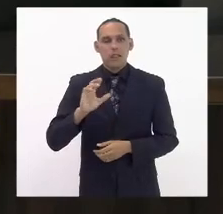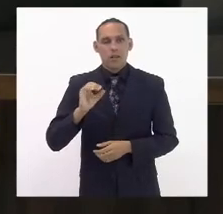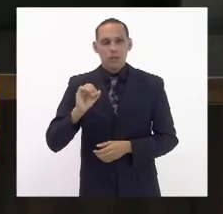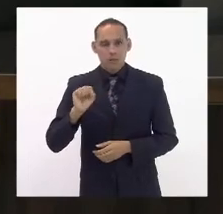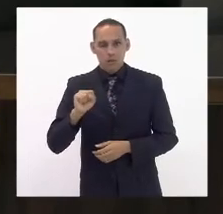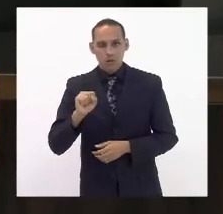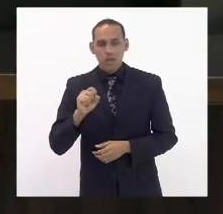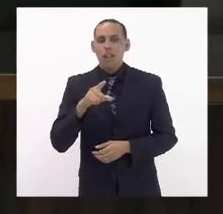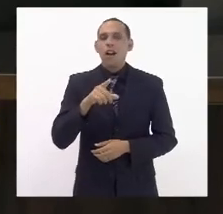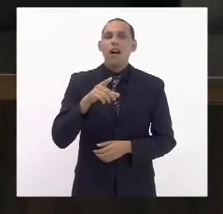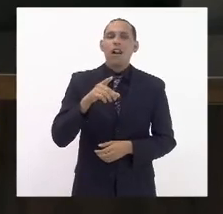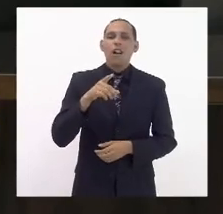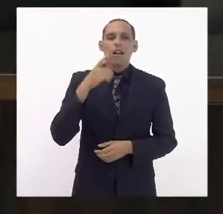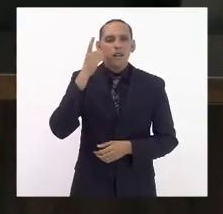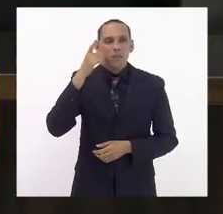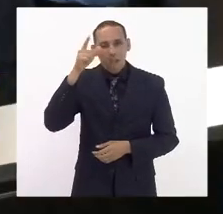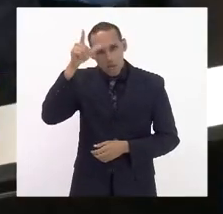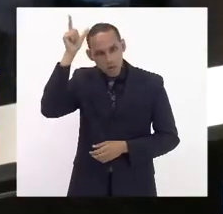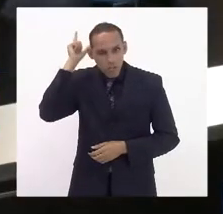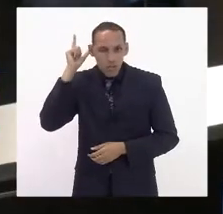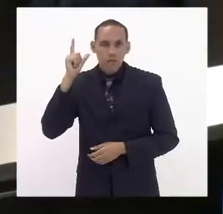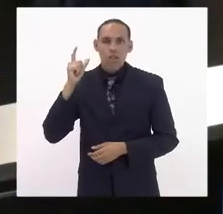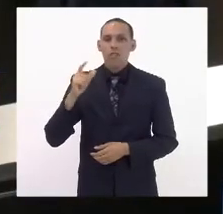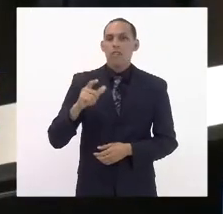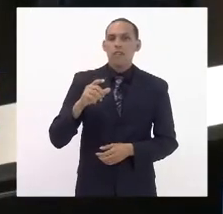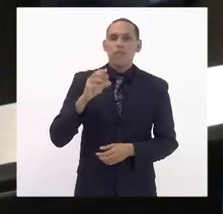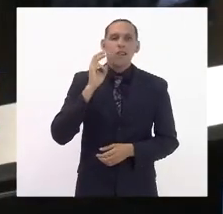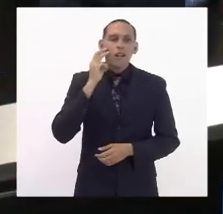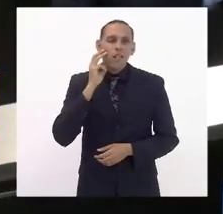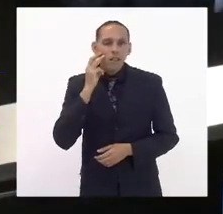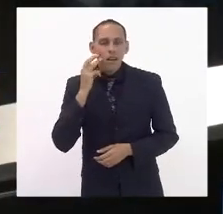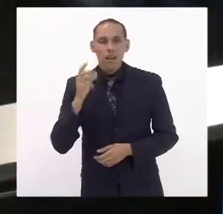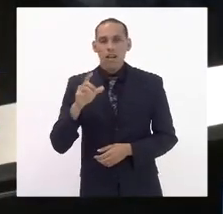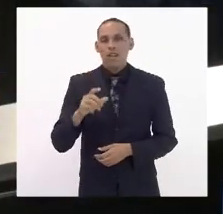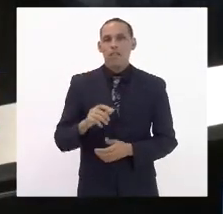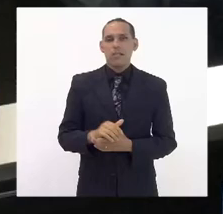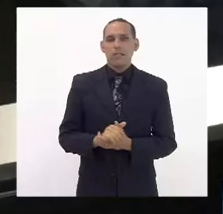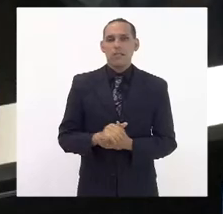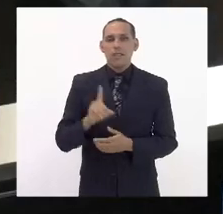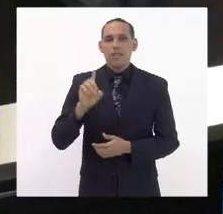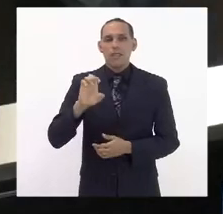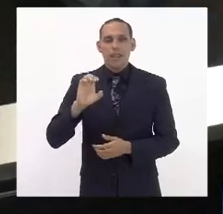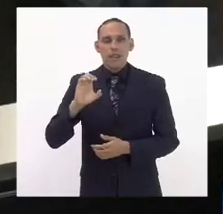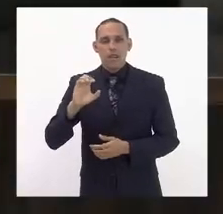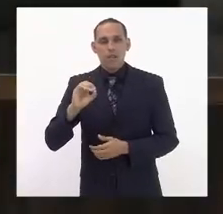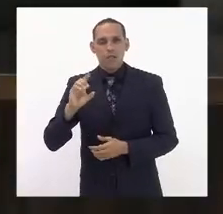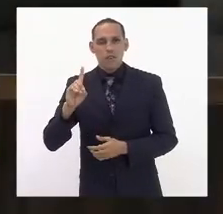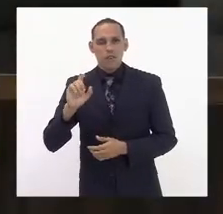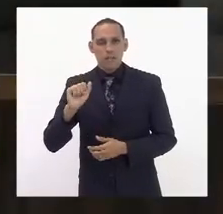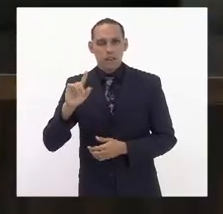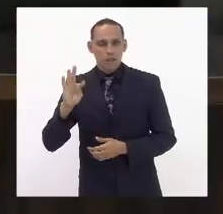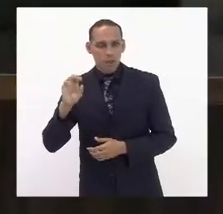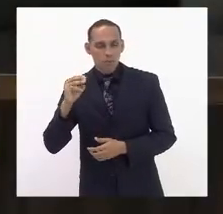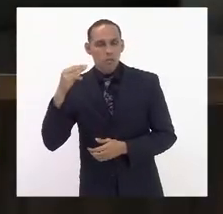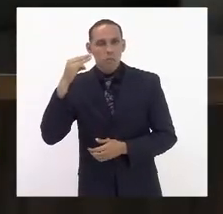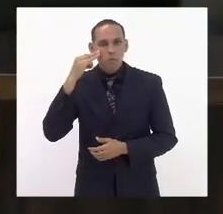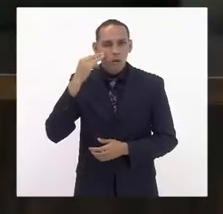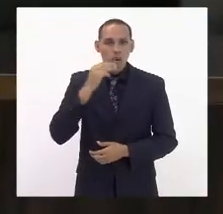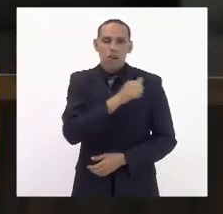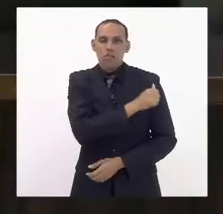Paulo, Valdec, Samuel, Deodalto, Renata, Val, Mônica,